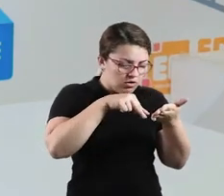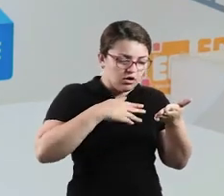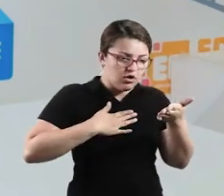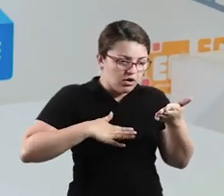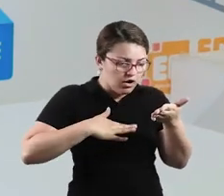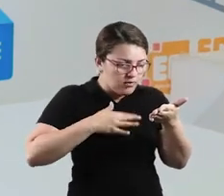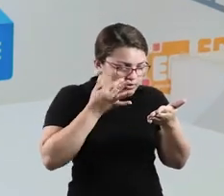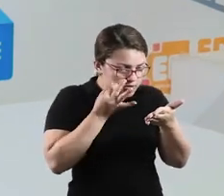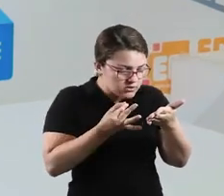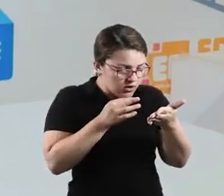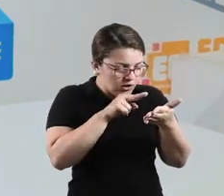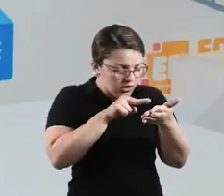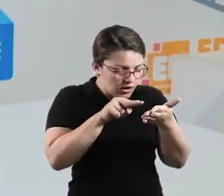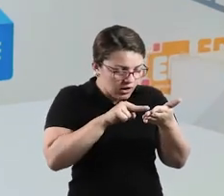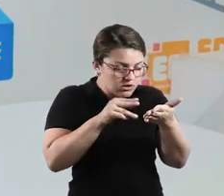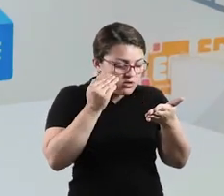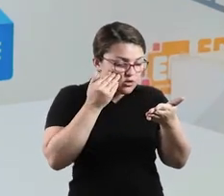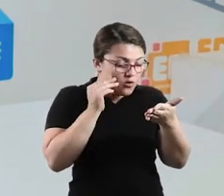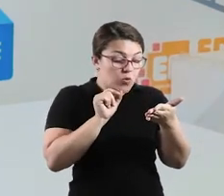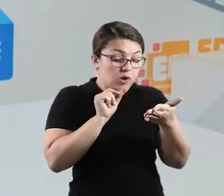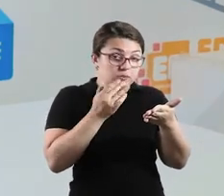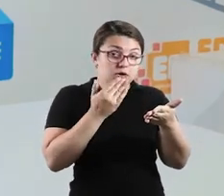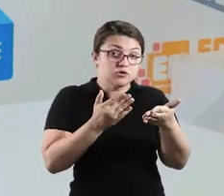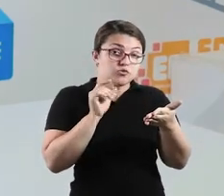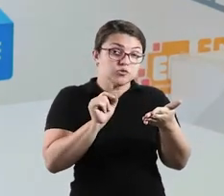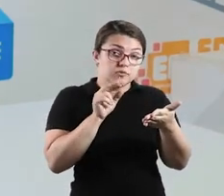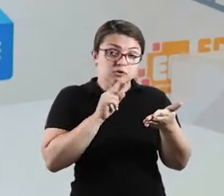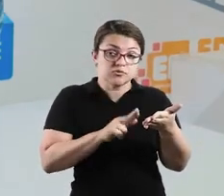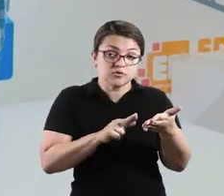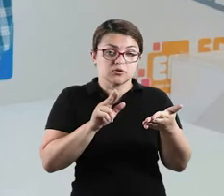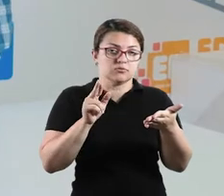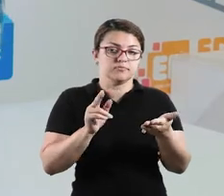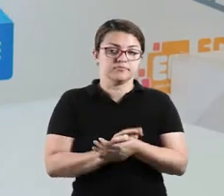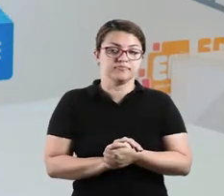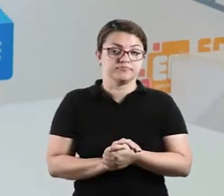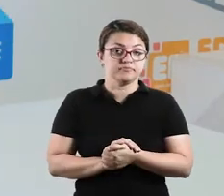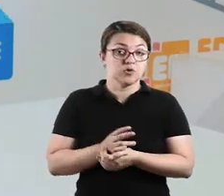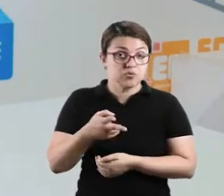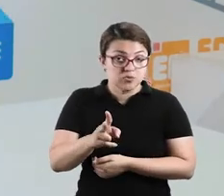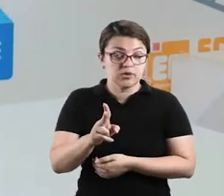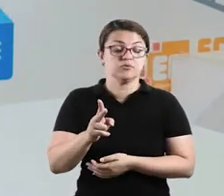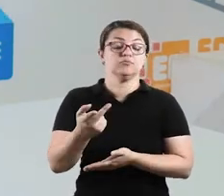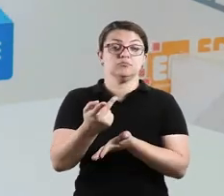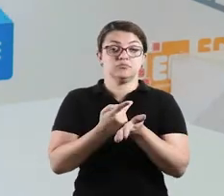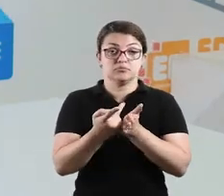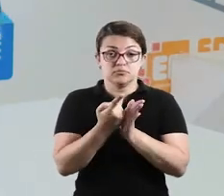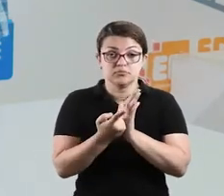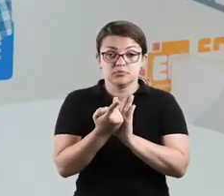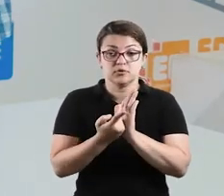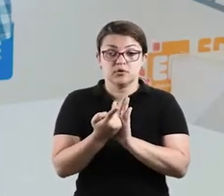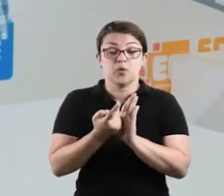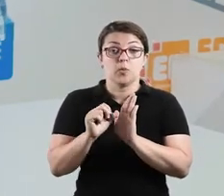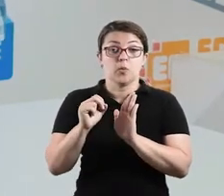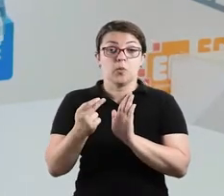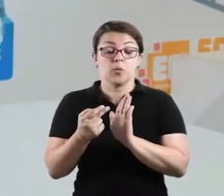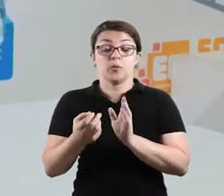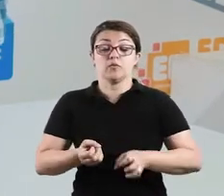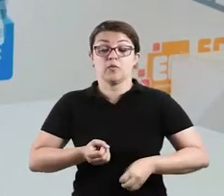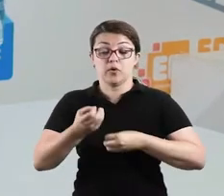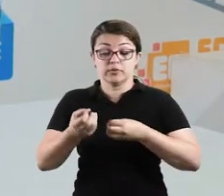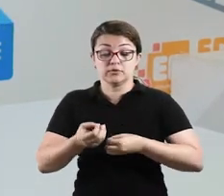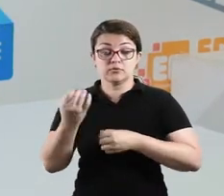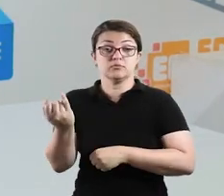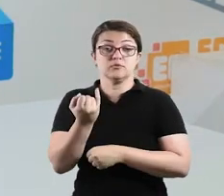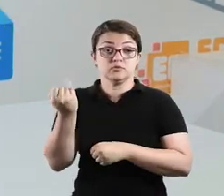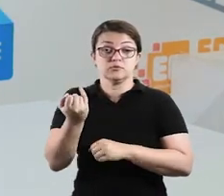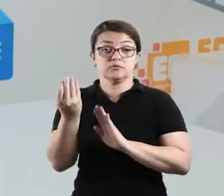com atenção, para conseguir entender o que se pede. Tudo bem? Continuando, faça desenhos da situação ou anote dados